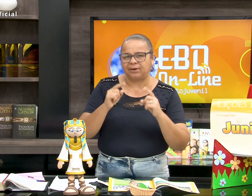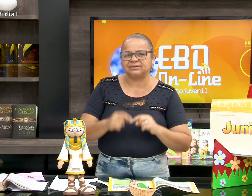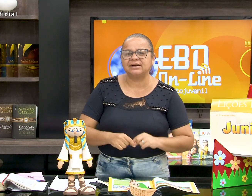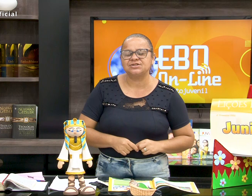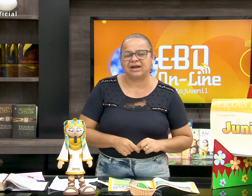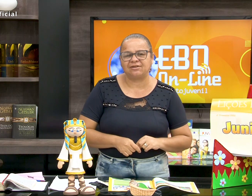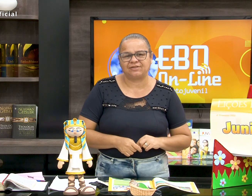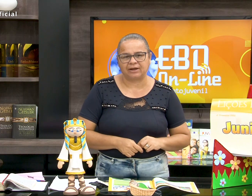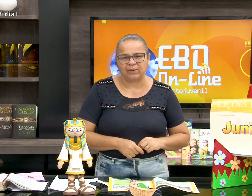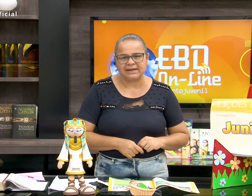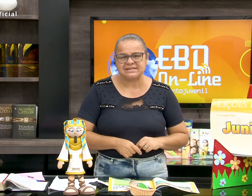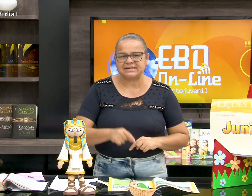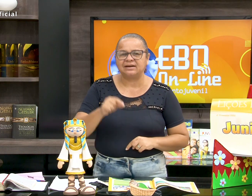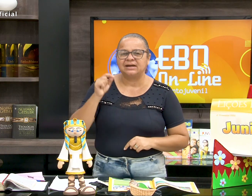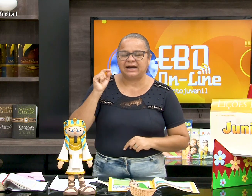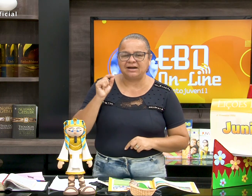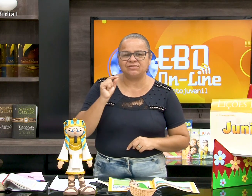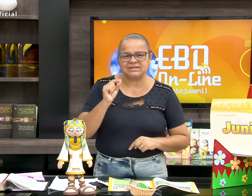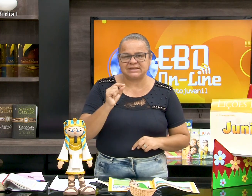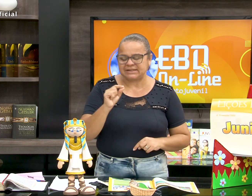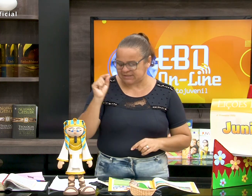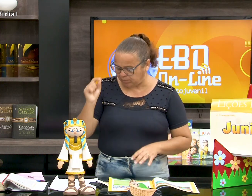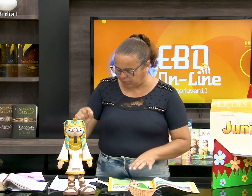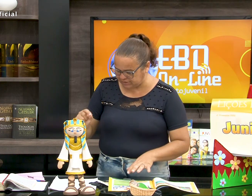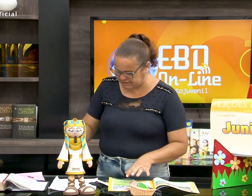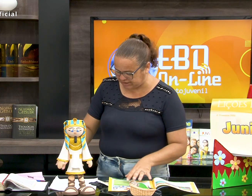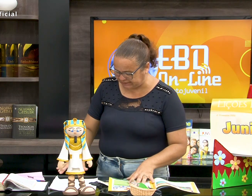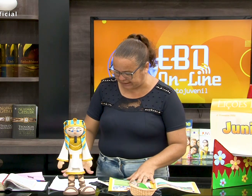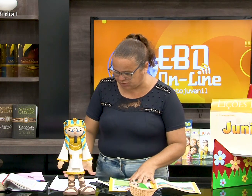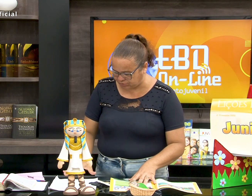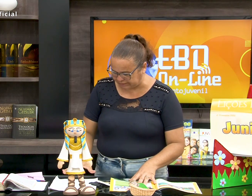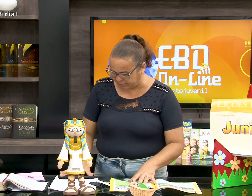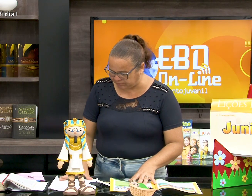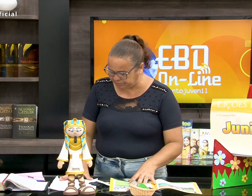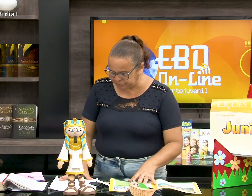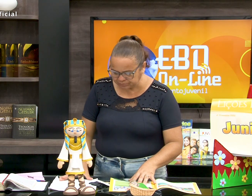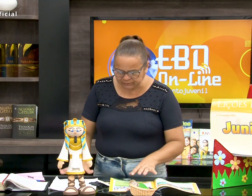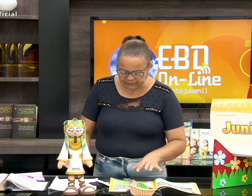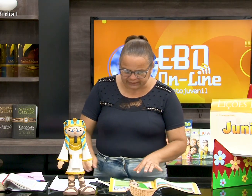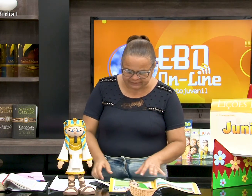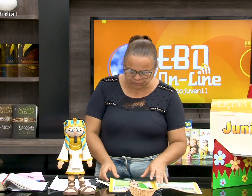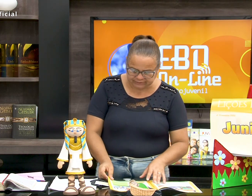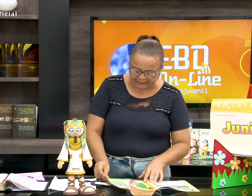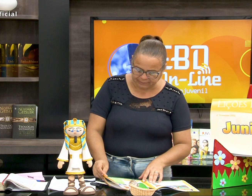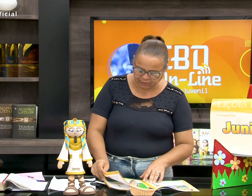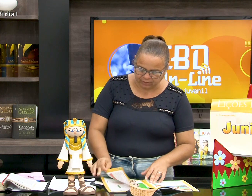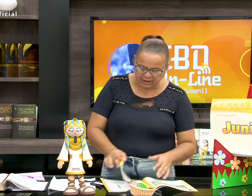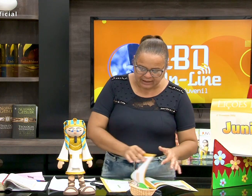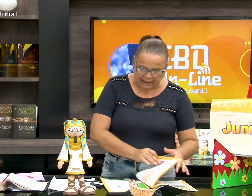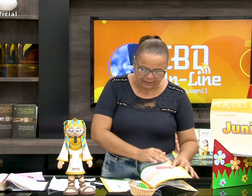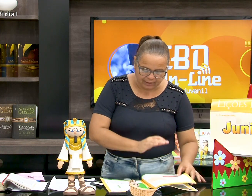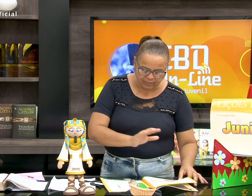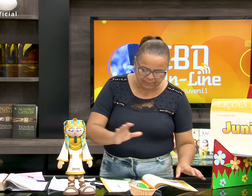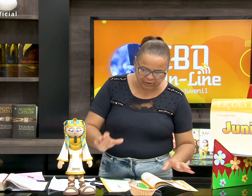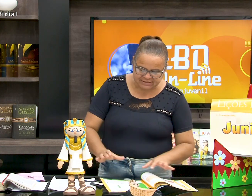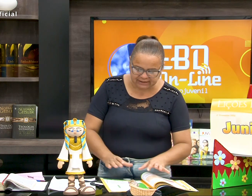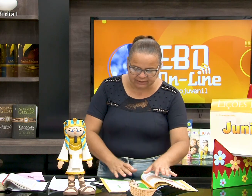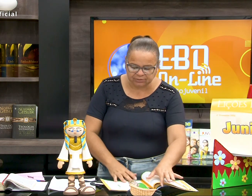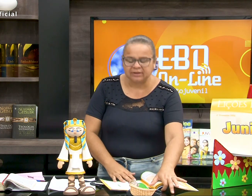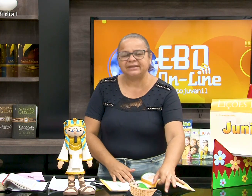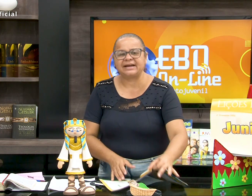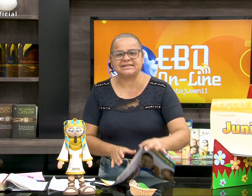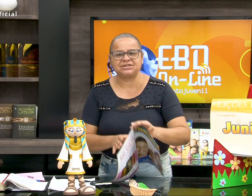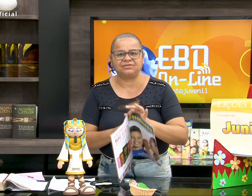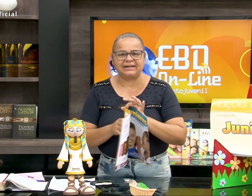bem importante a frequência, a visita, são pontos estratégicos, tá bom? Então, terminou o